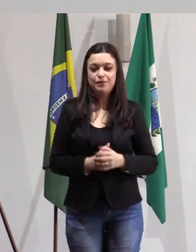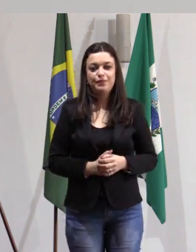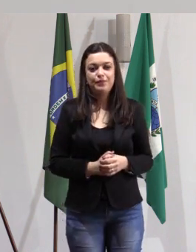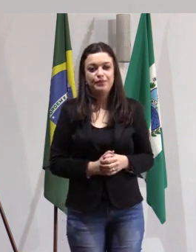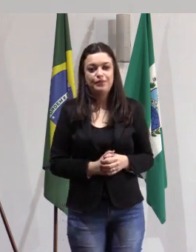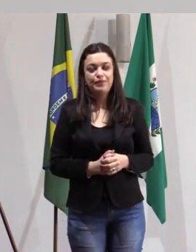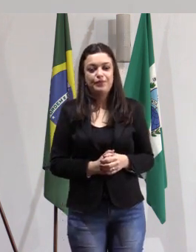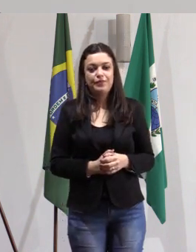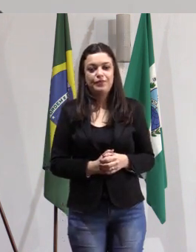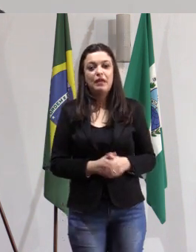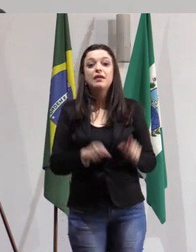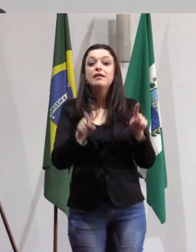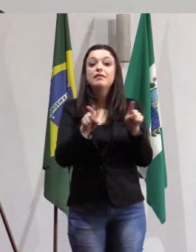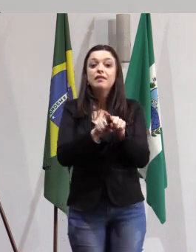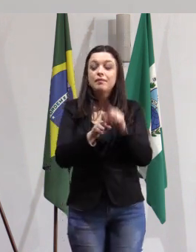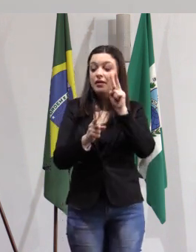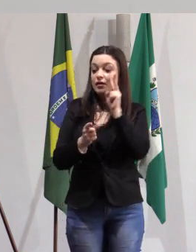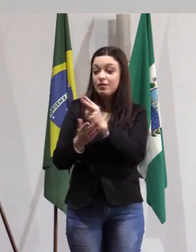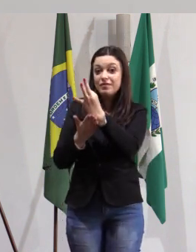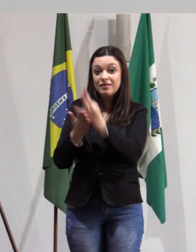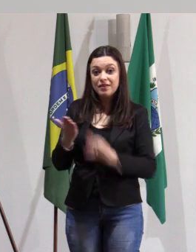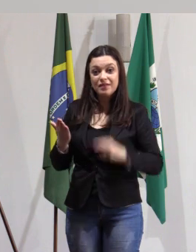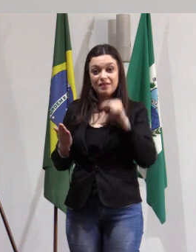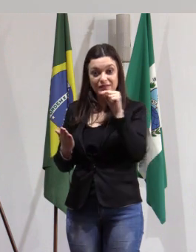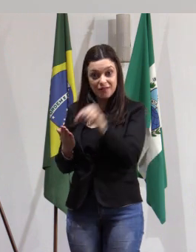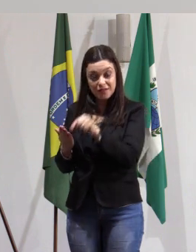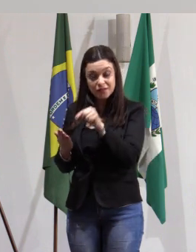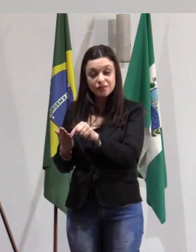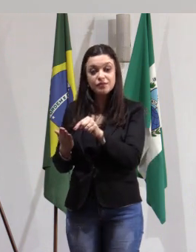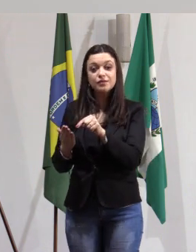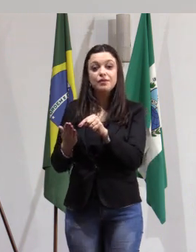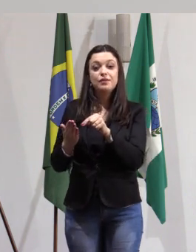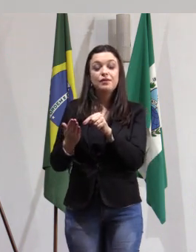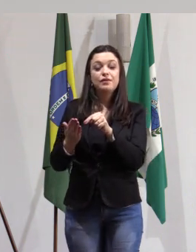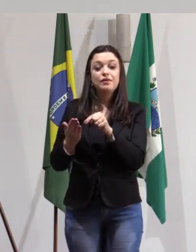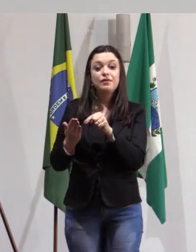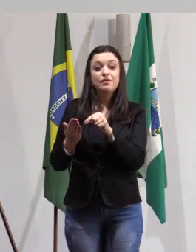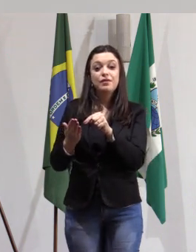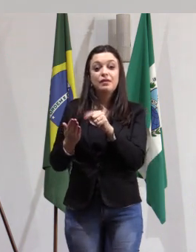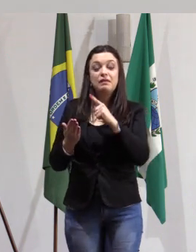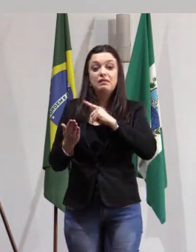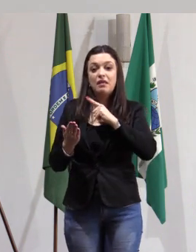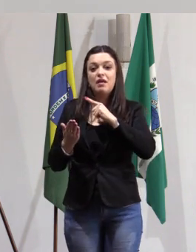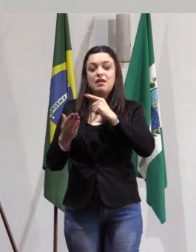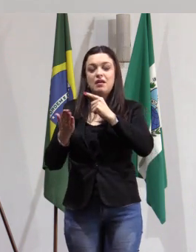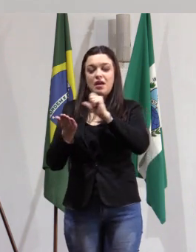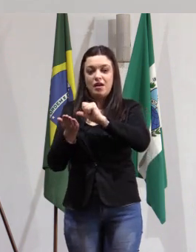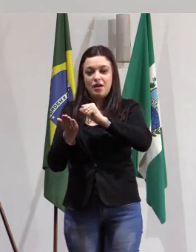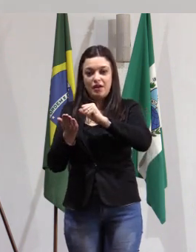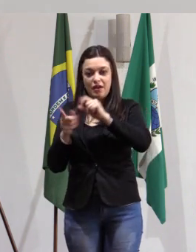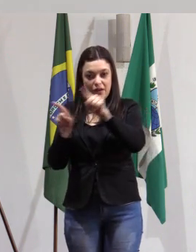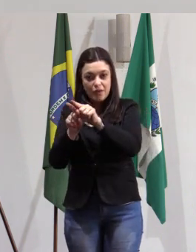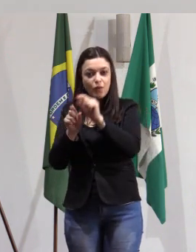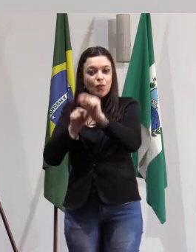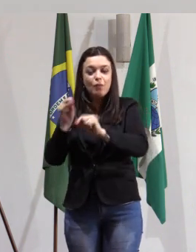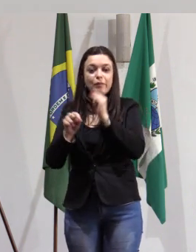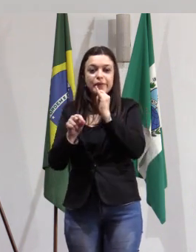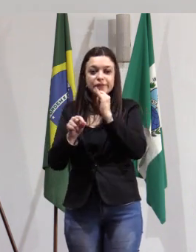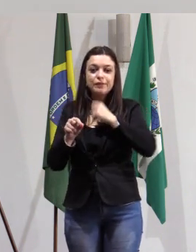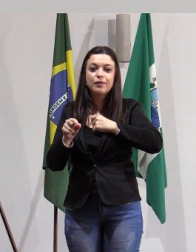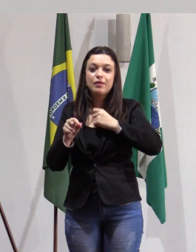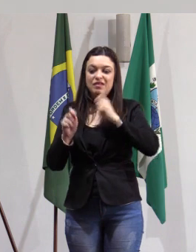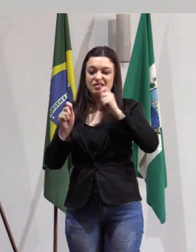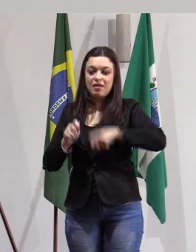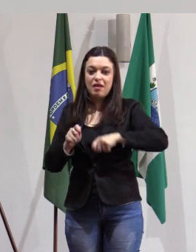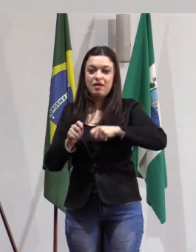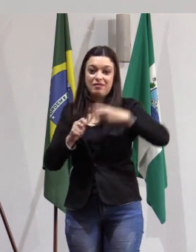Se fala, por exemplo, lá no artigo 3º, parágrafo 3º, inciso 2, que os planos de ação devem ser planos de ação de 4 anos.